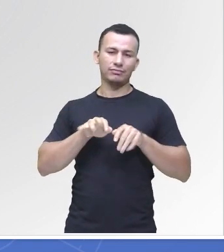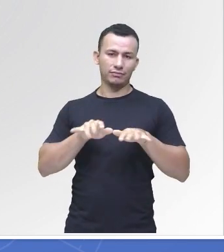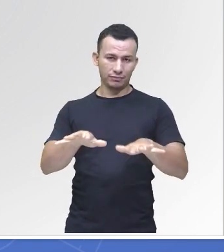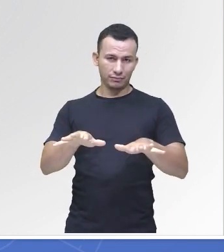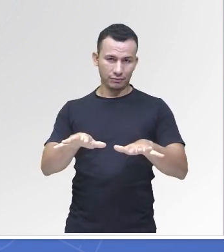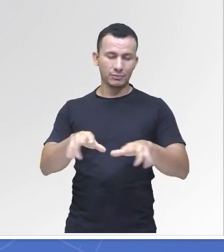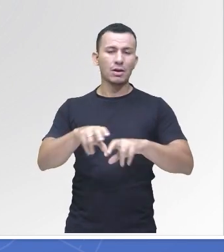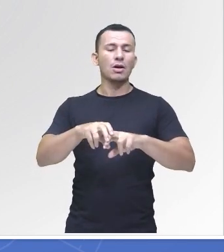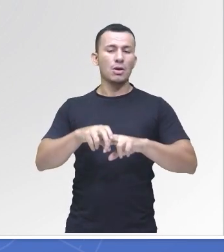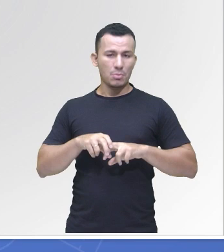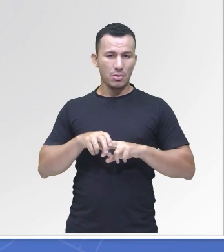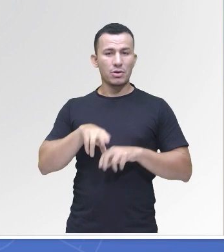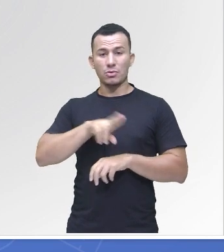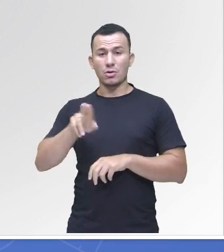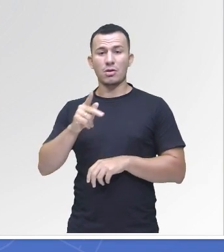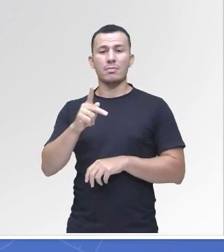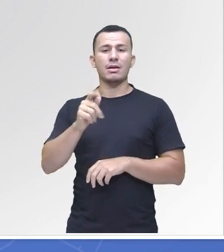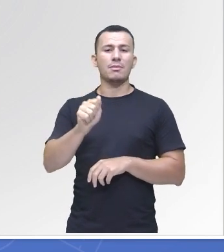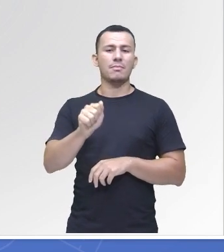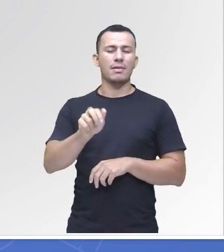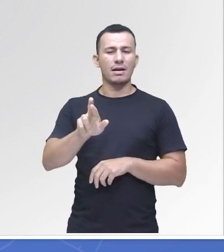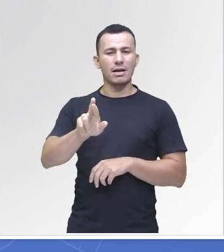de parasita